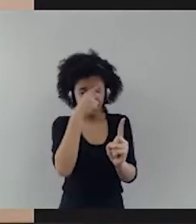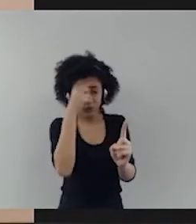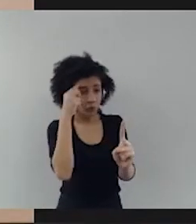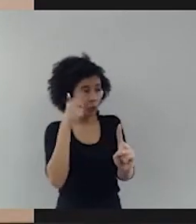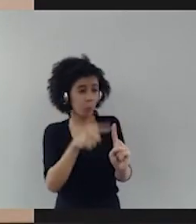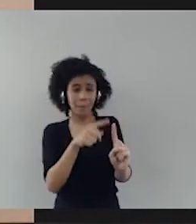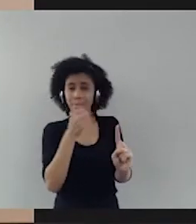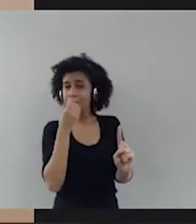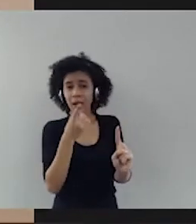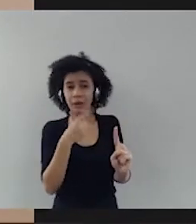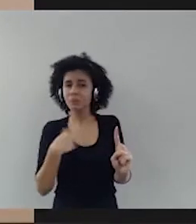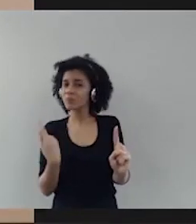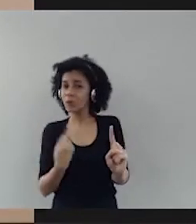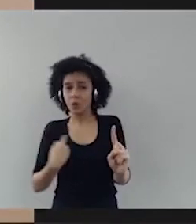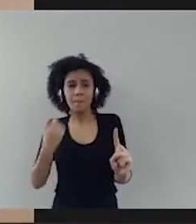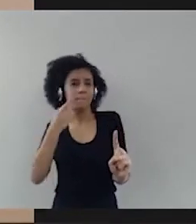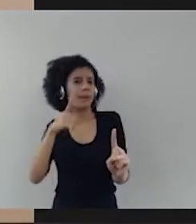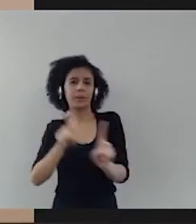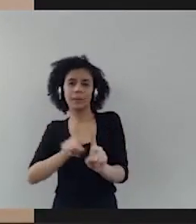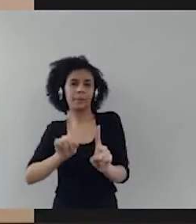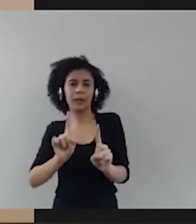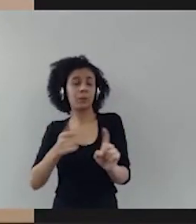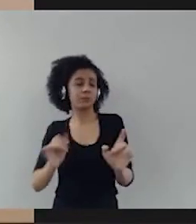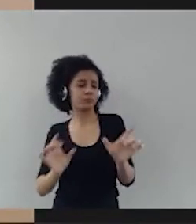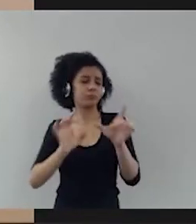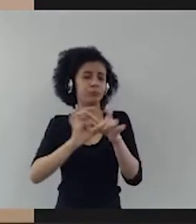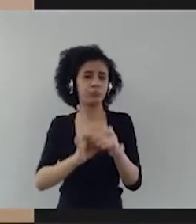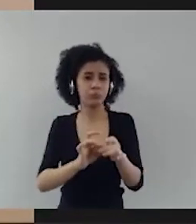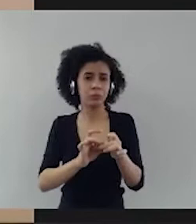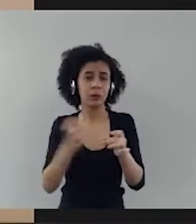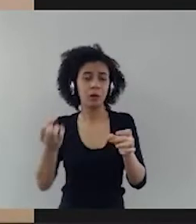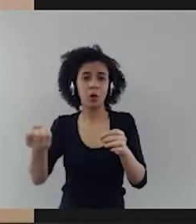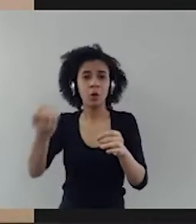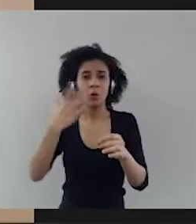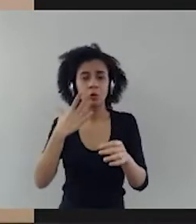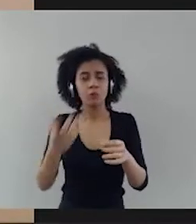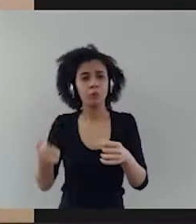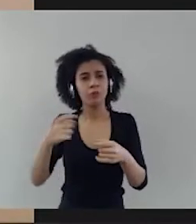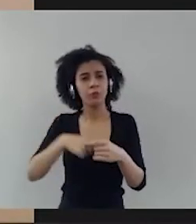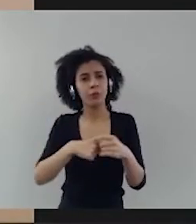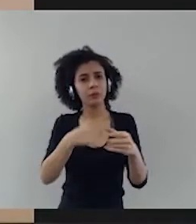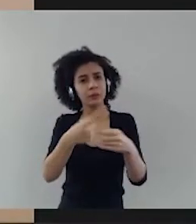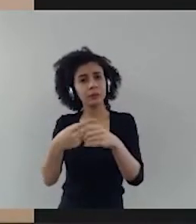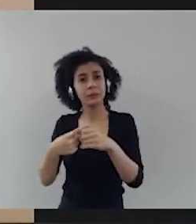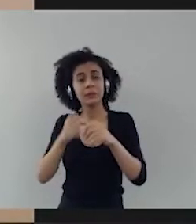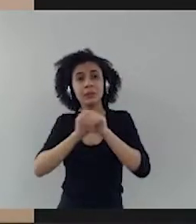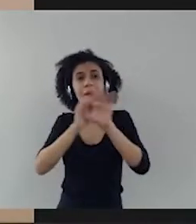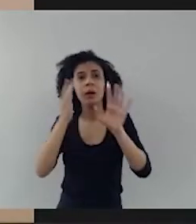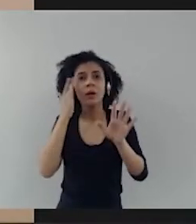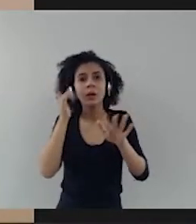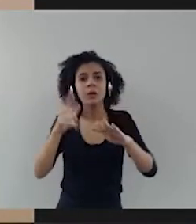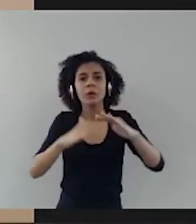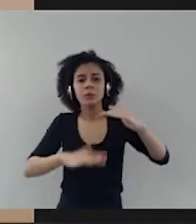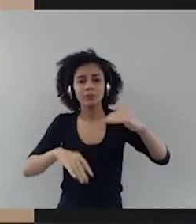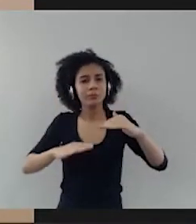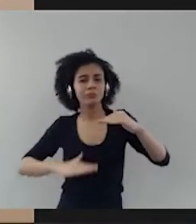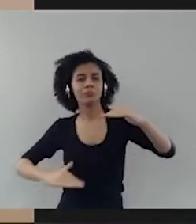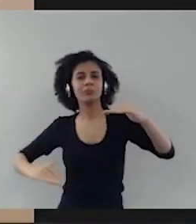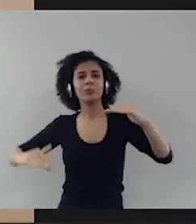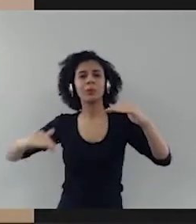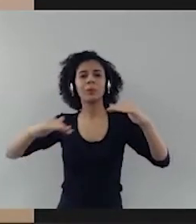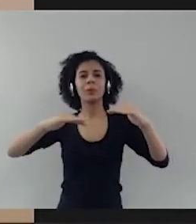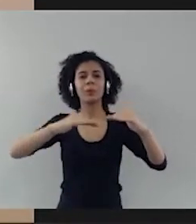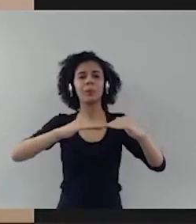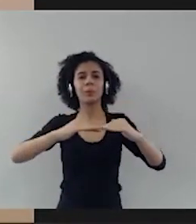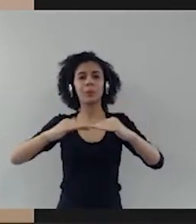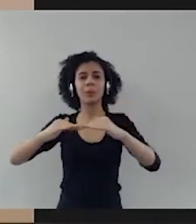estará bem. Nós precisamos colocar uma luz de volta nas cidades para que elas possam se reequilibrar e que nós